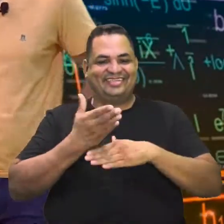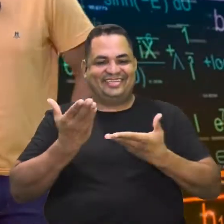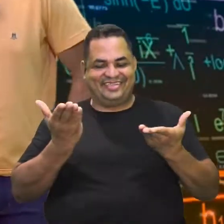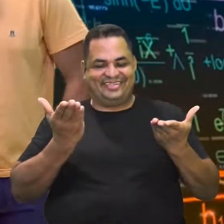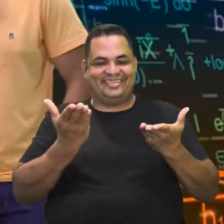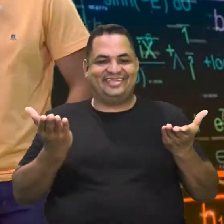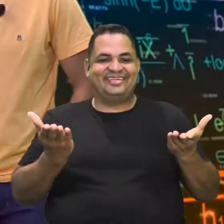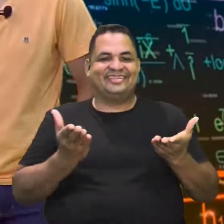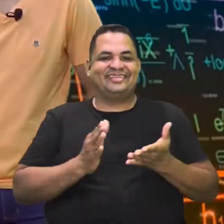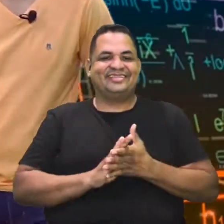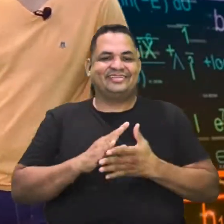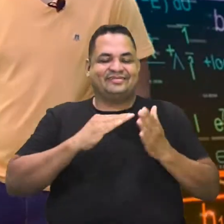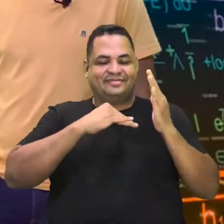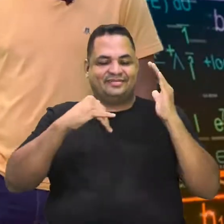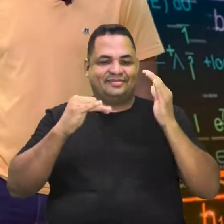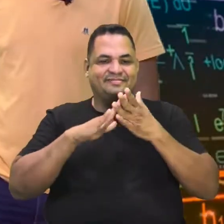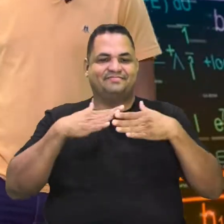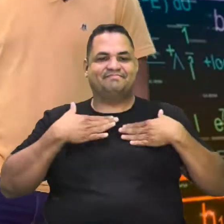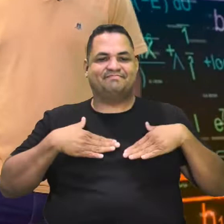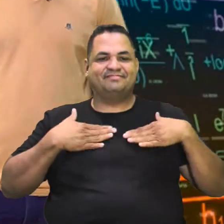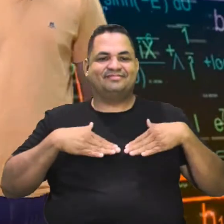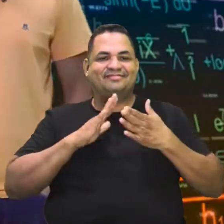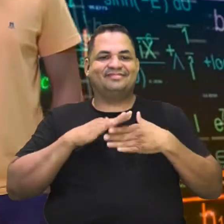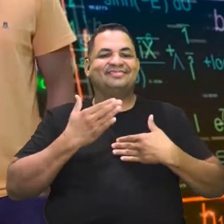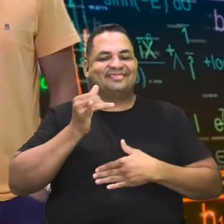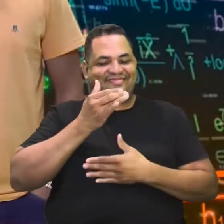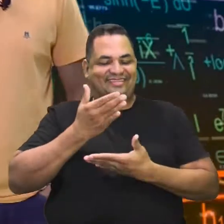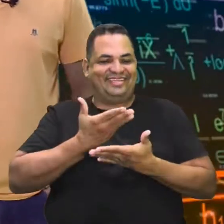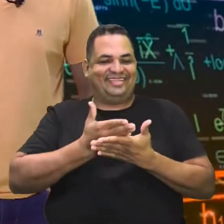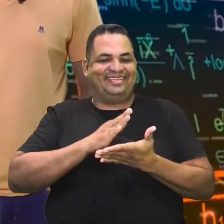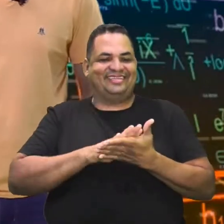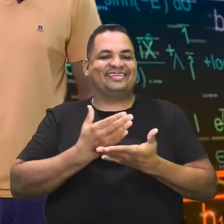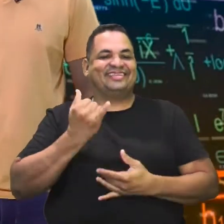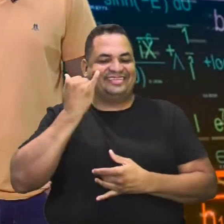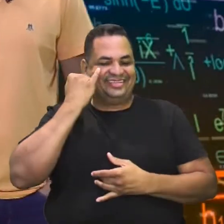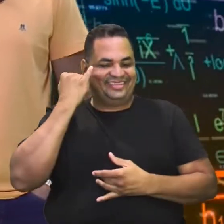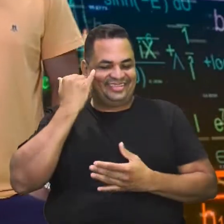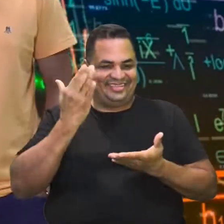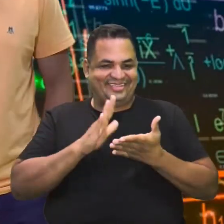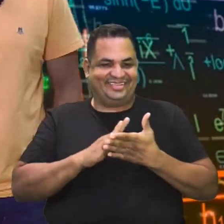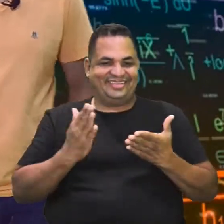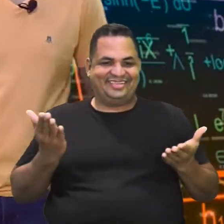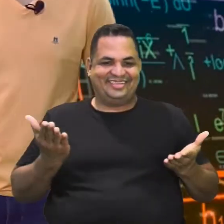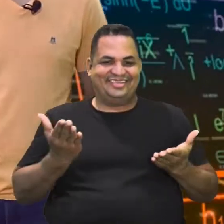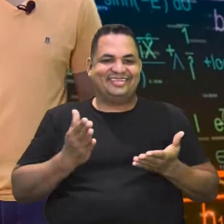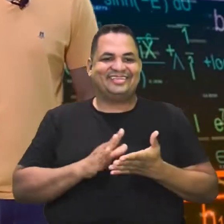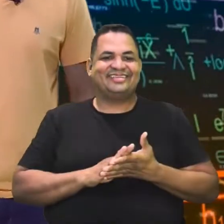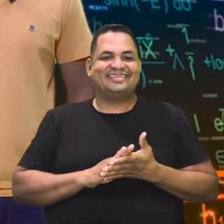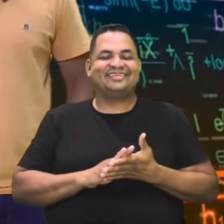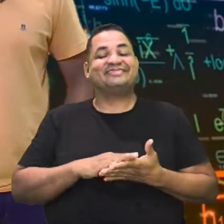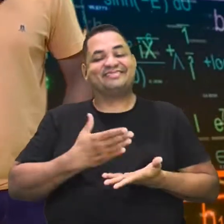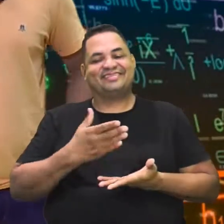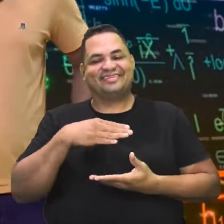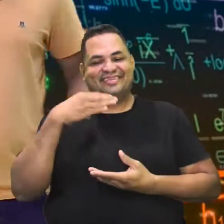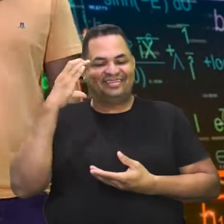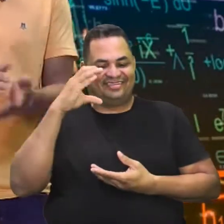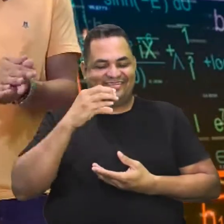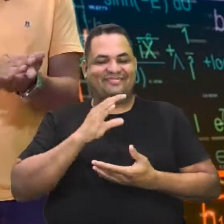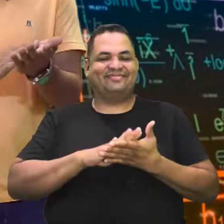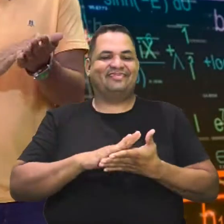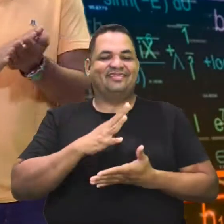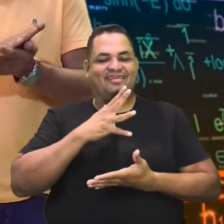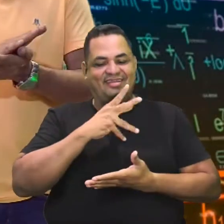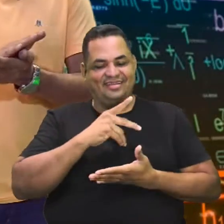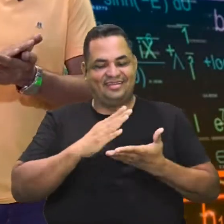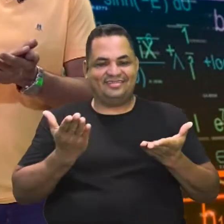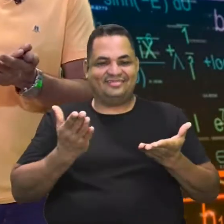clima. Eu acho que uma paródia assim tá tranquilo de interpretar, não tá, professor Sâmio? Tá? A professora cantando devagarinho, né? Aí